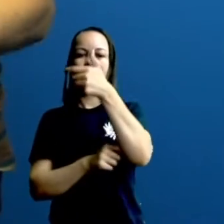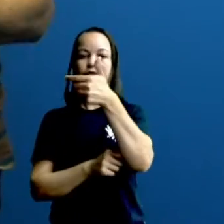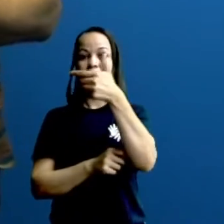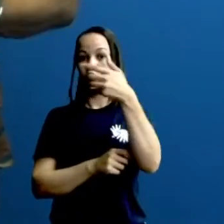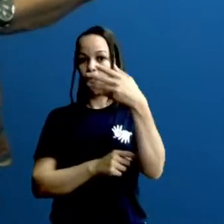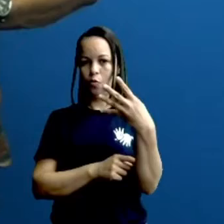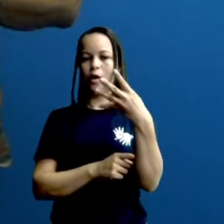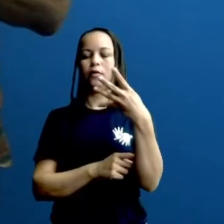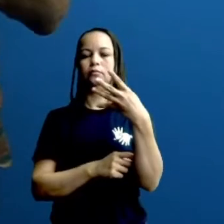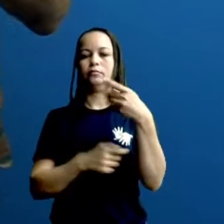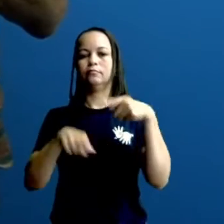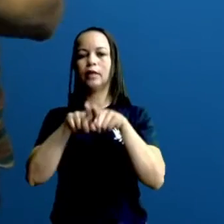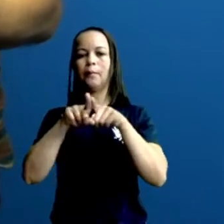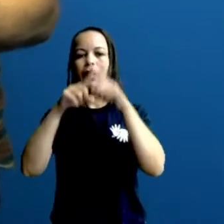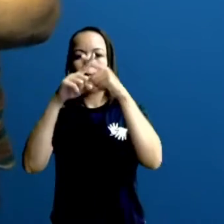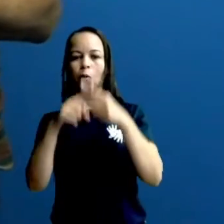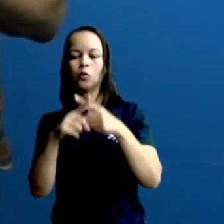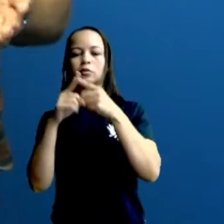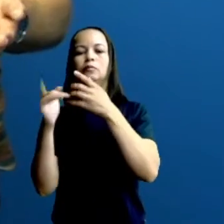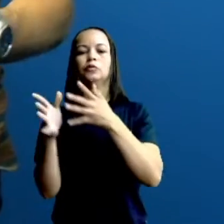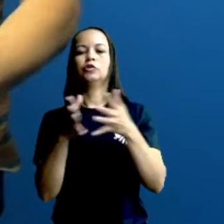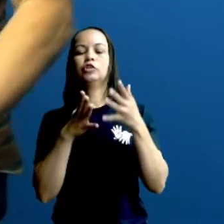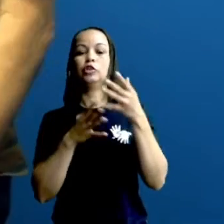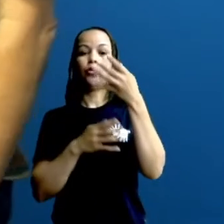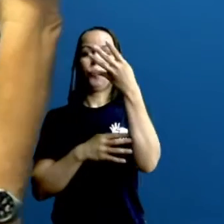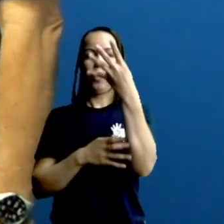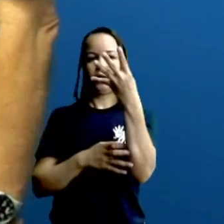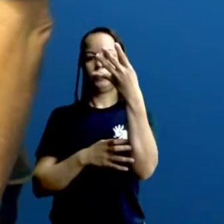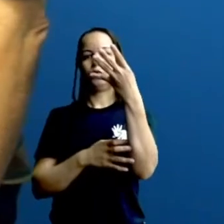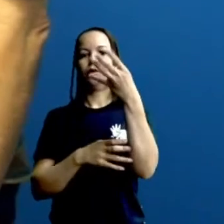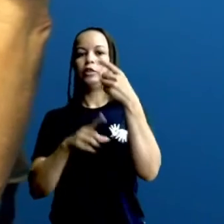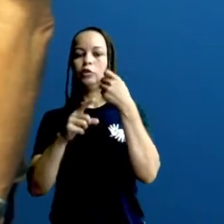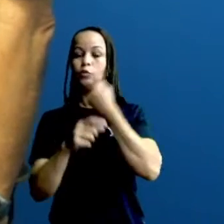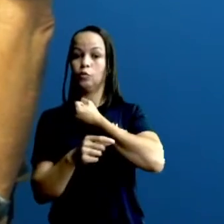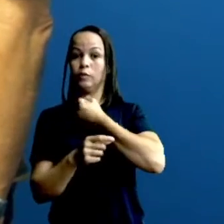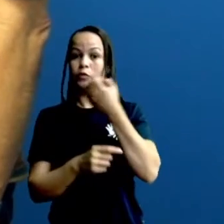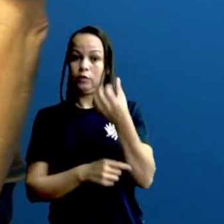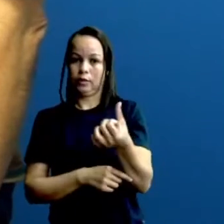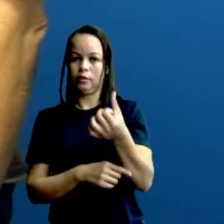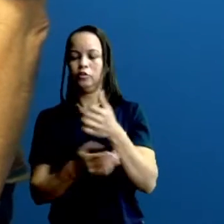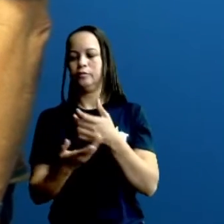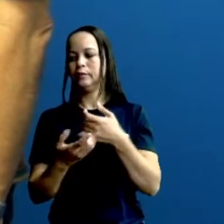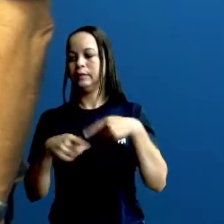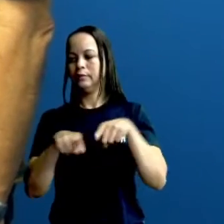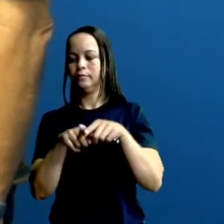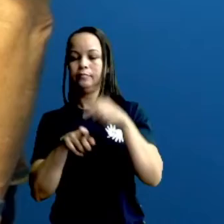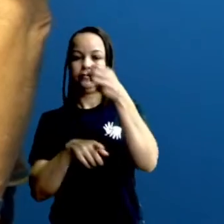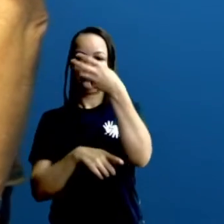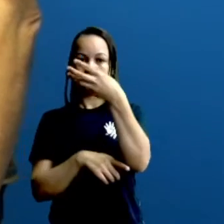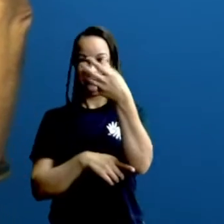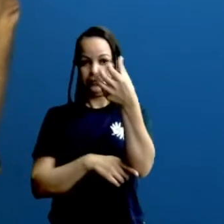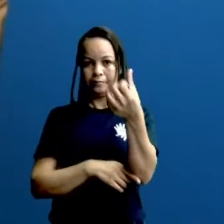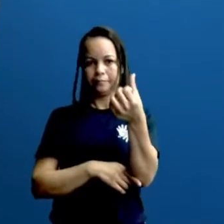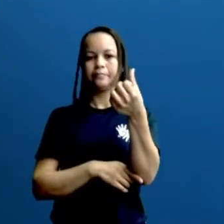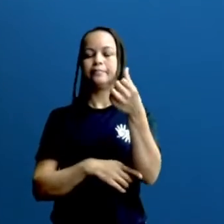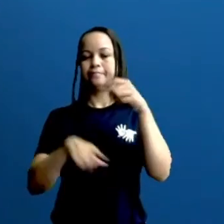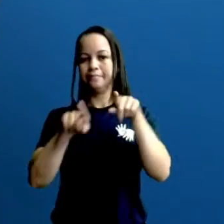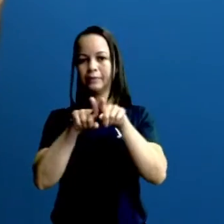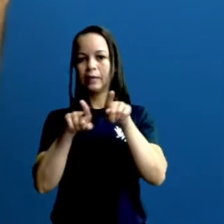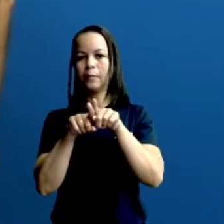24 também é múltiplo de 4 e de 6. E também o 36,